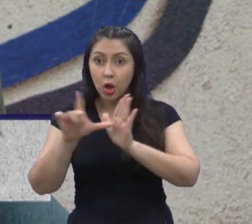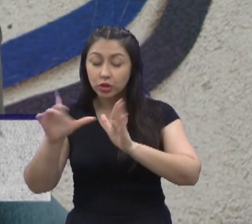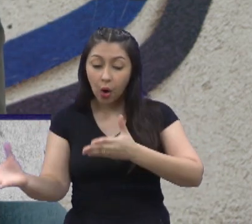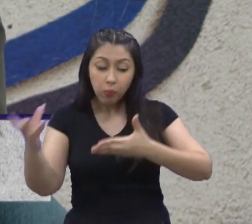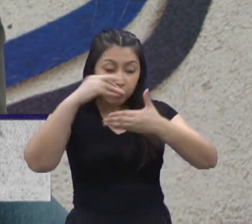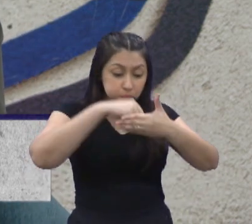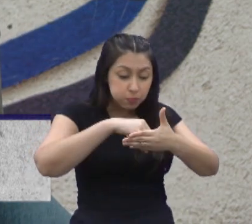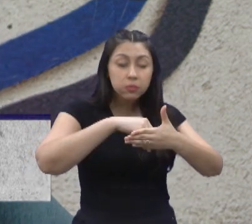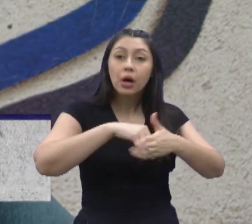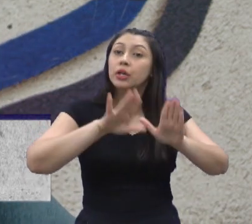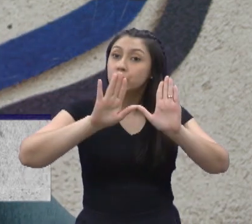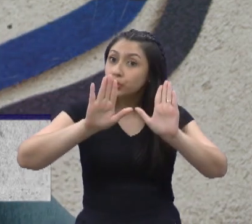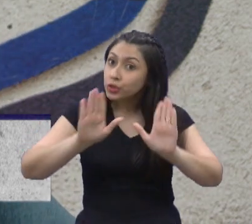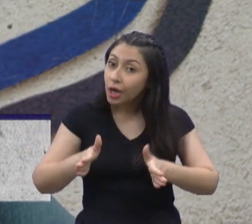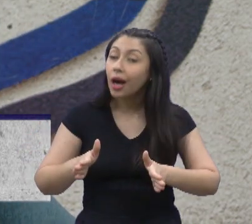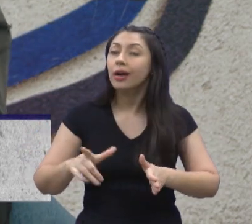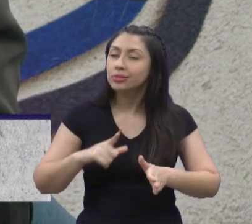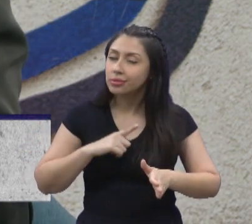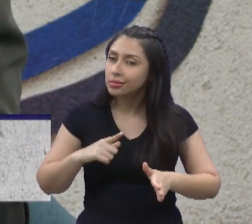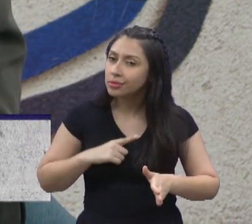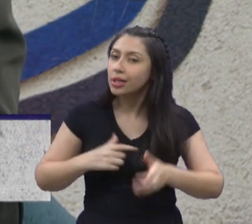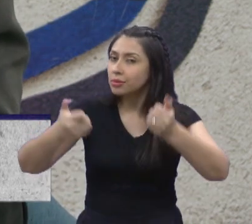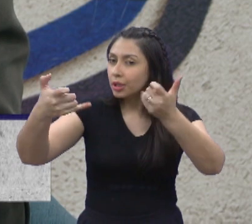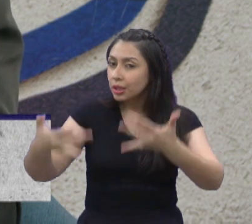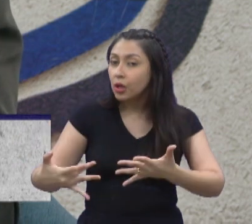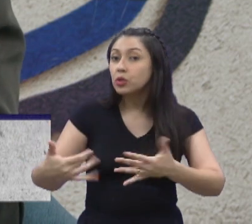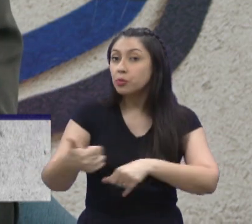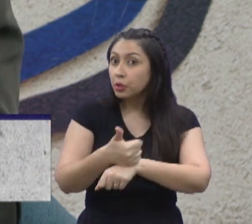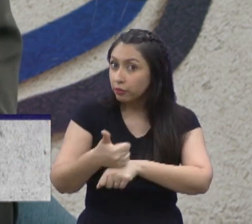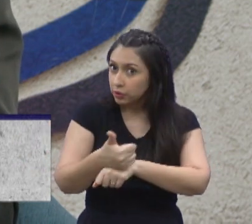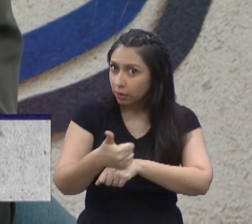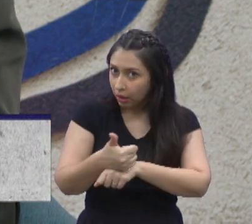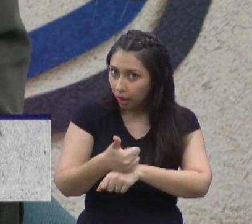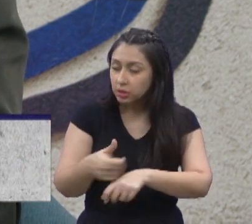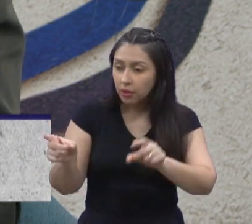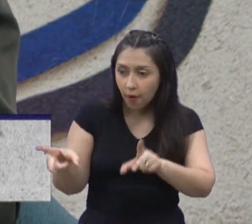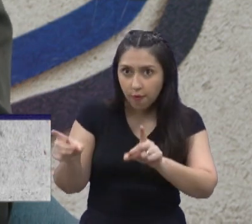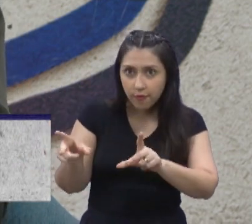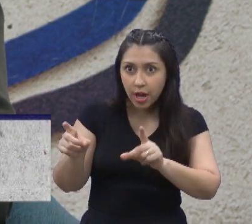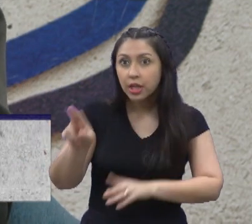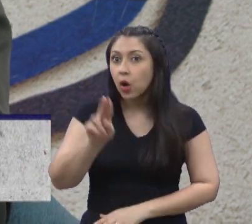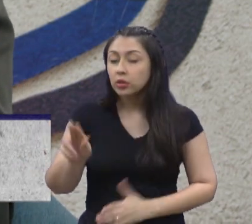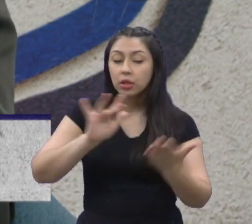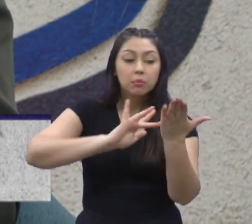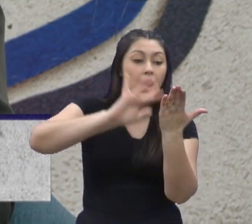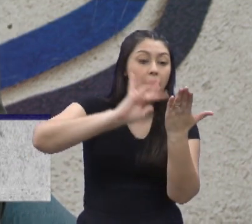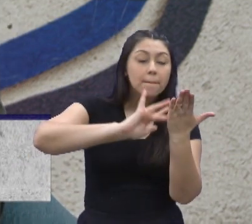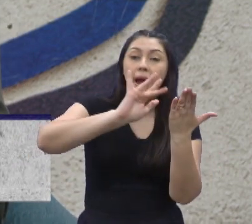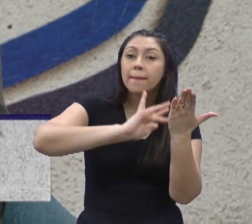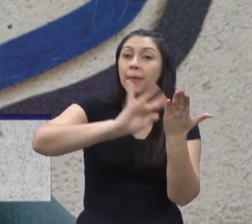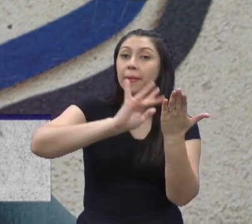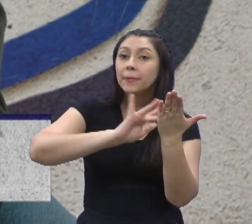tem relatos de vendedores usando tablet para poder vender no que é